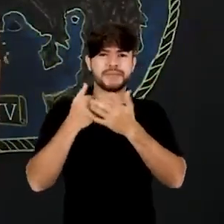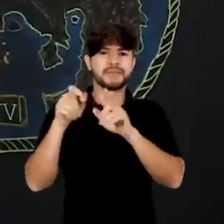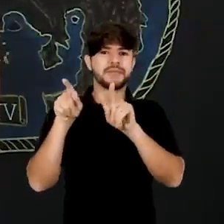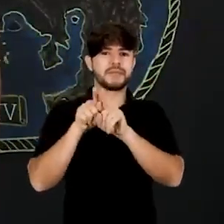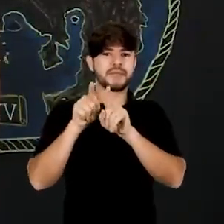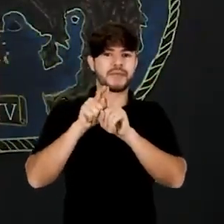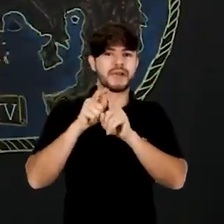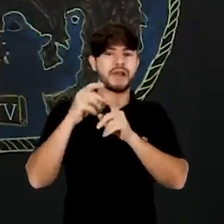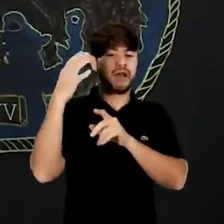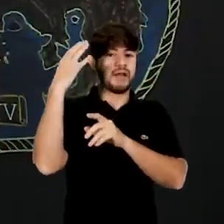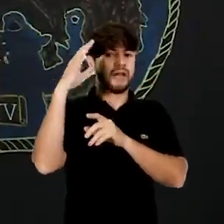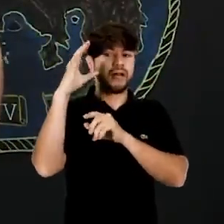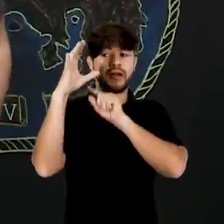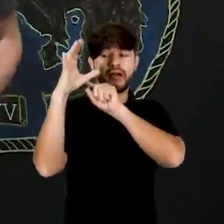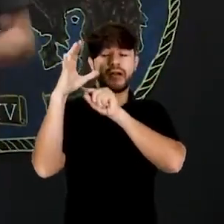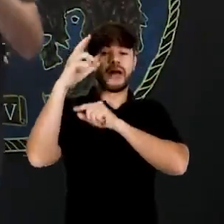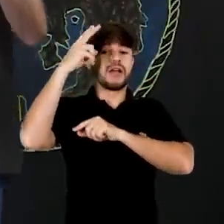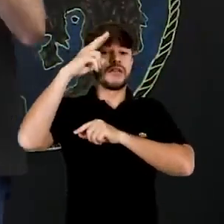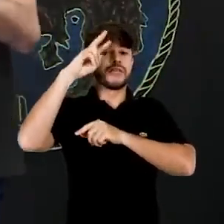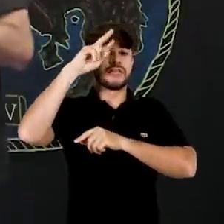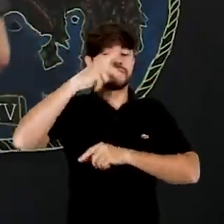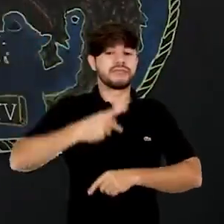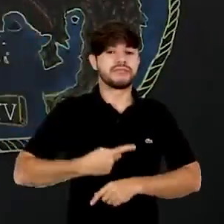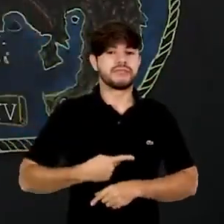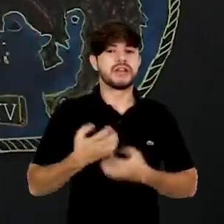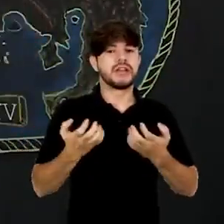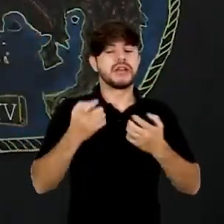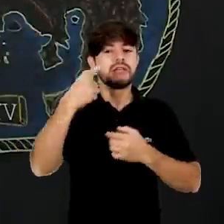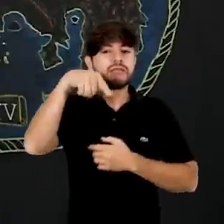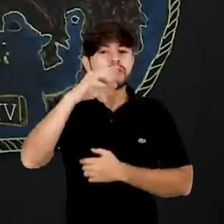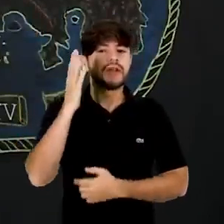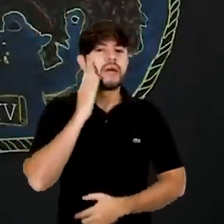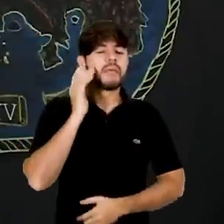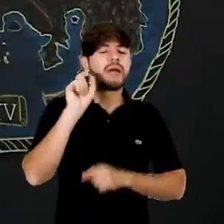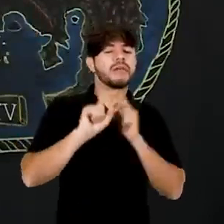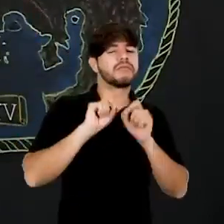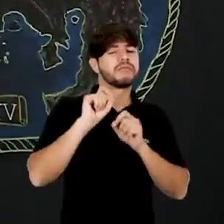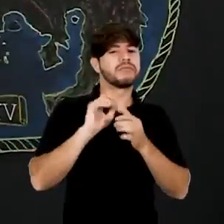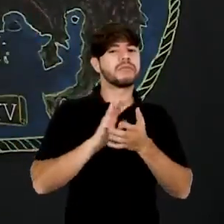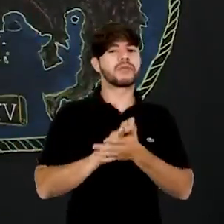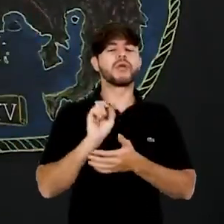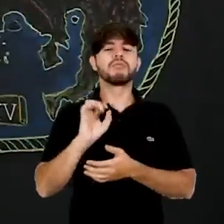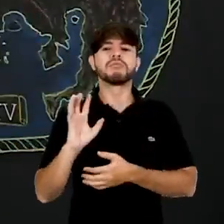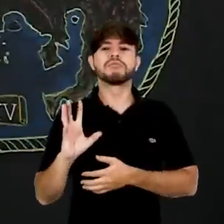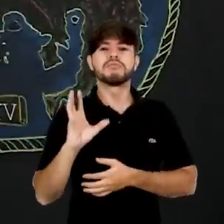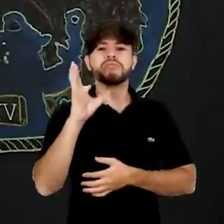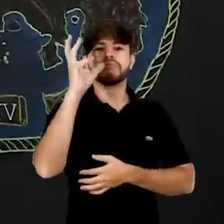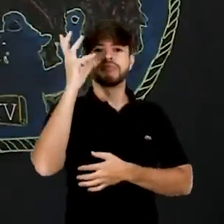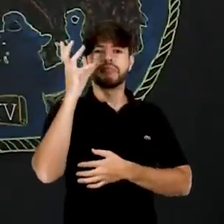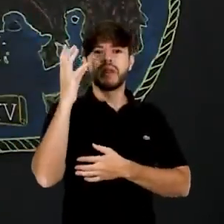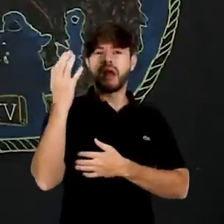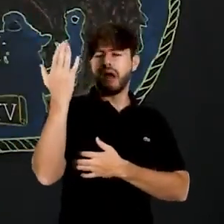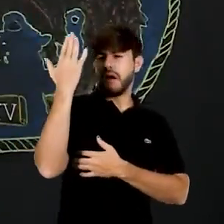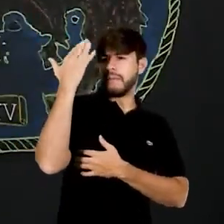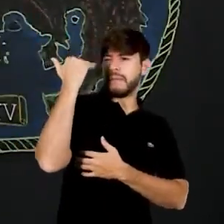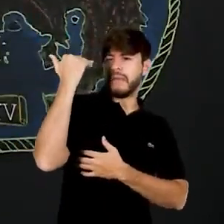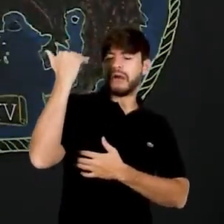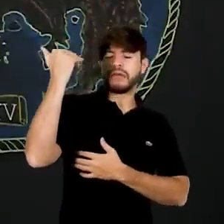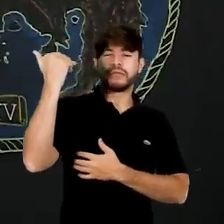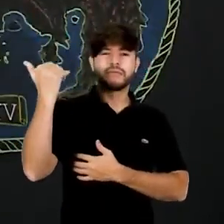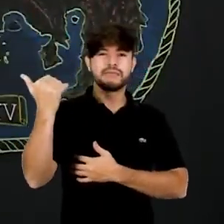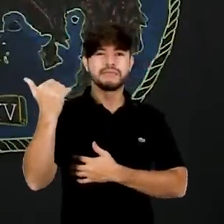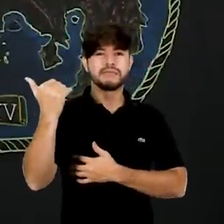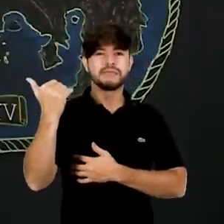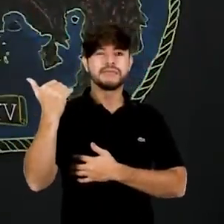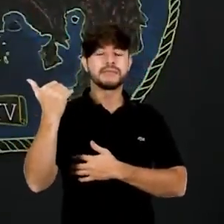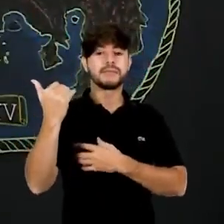humanas, mas tem uma coisa que eu gostaria que você refletisse. O que acontece? Com essa noção de moderno, e que